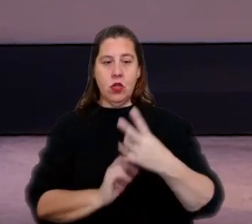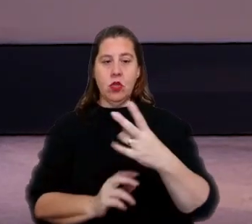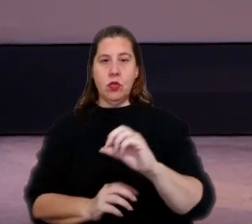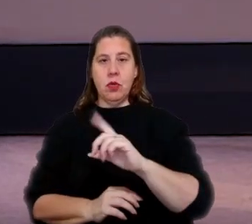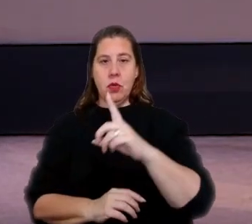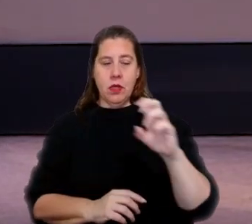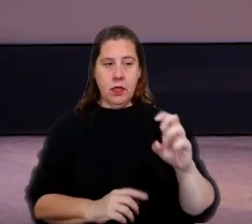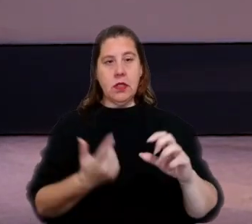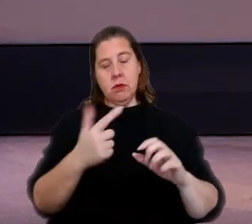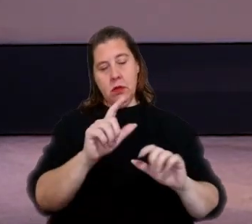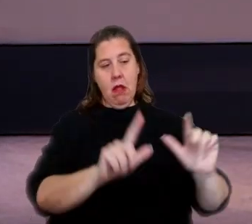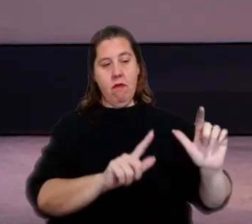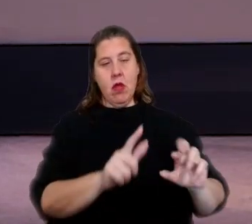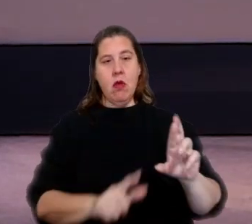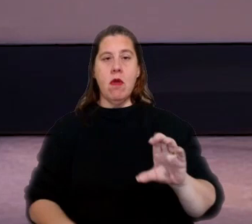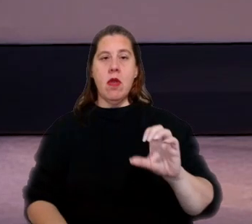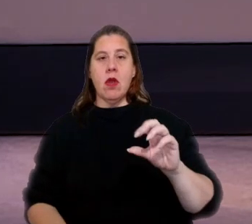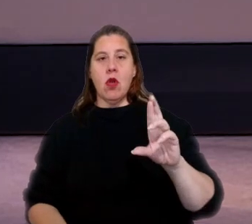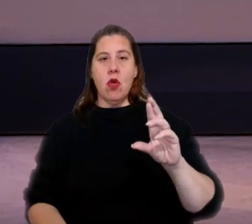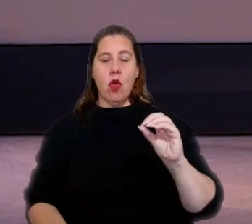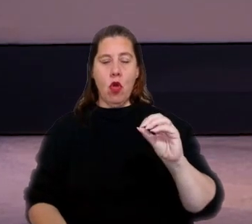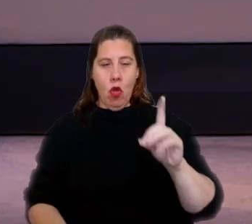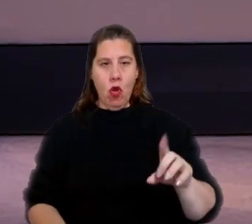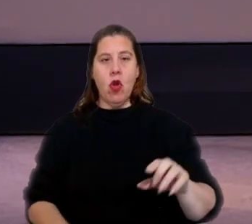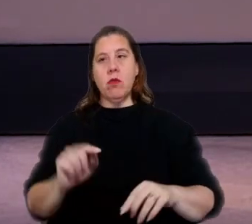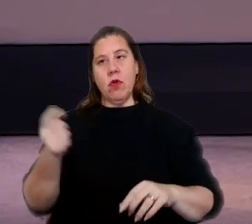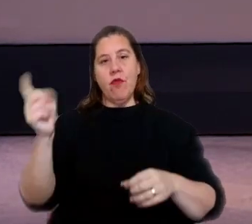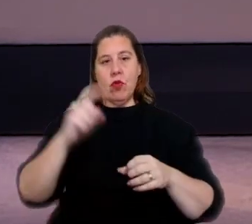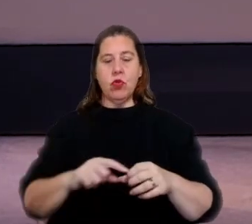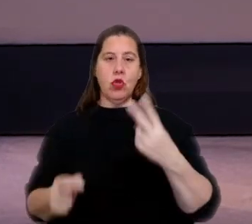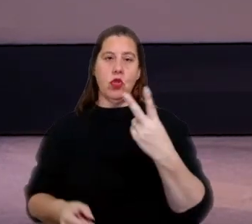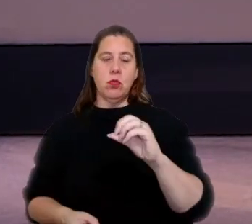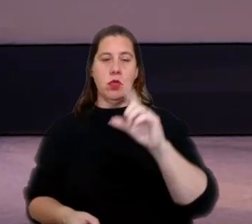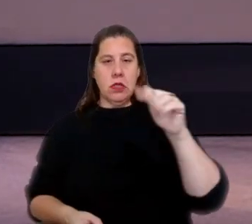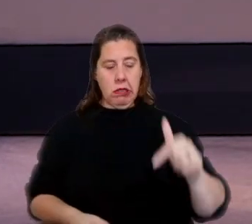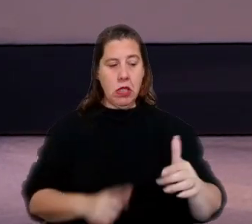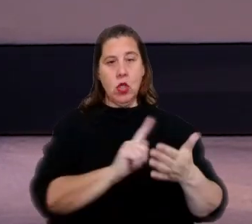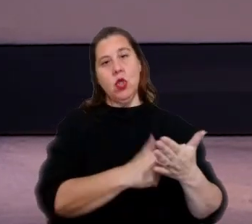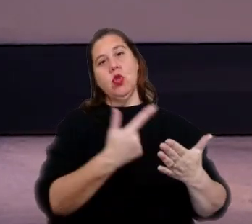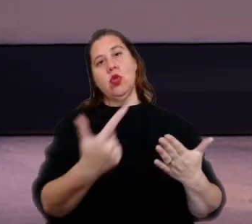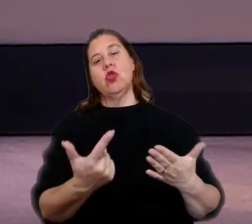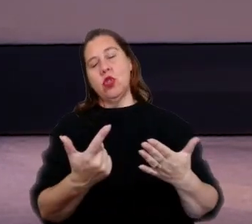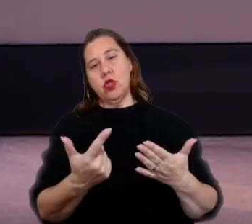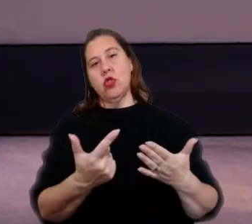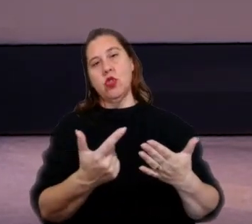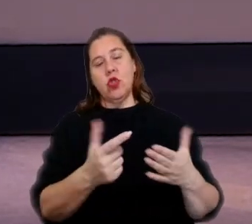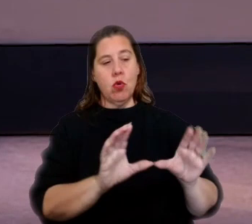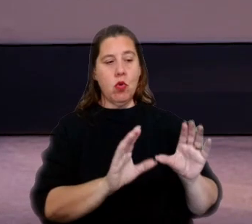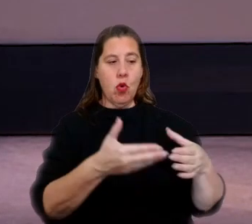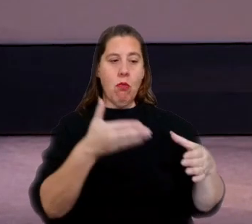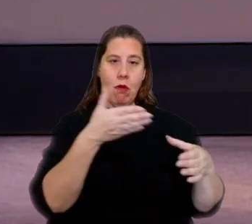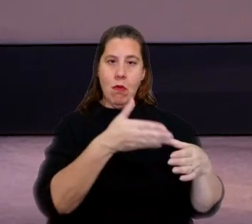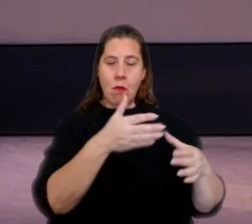2015, após passar pela Record, voltou à redação em 2017 e no jornal